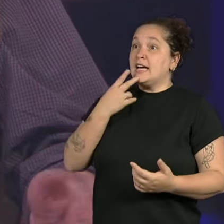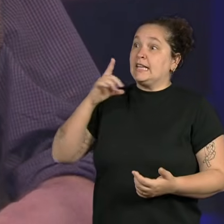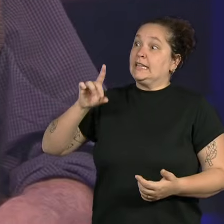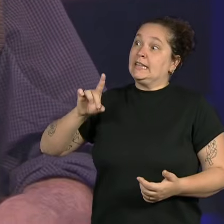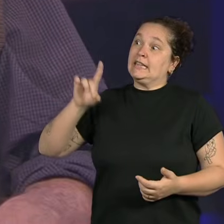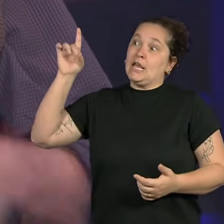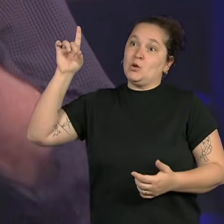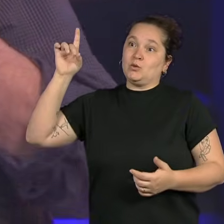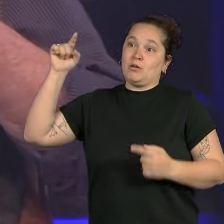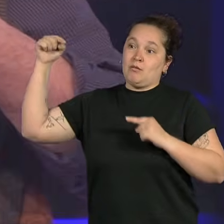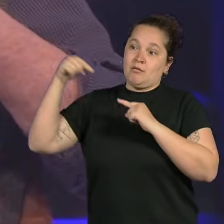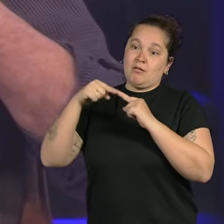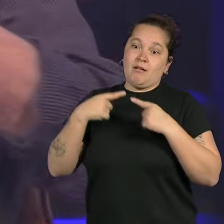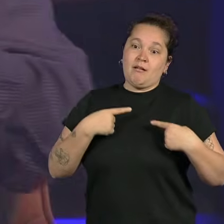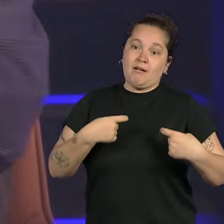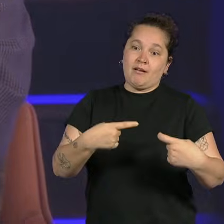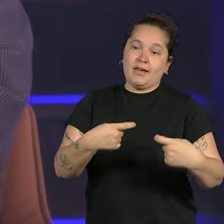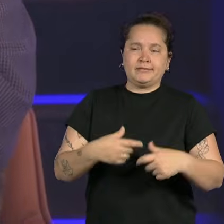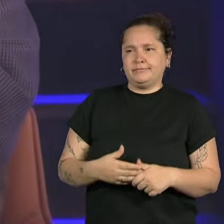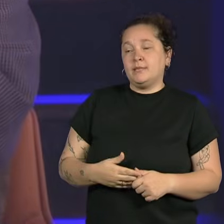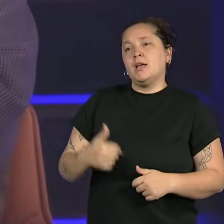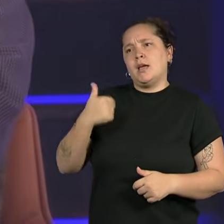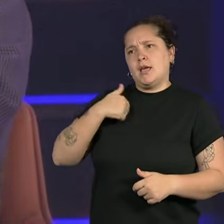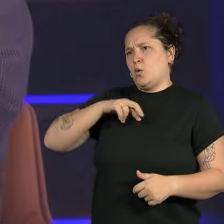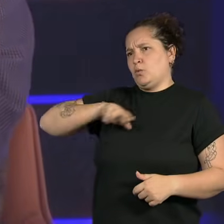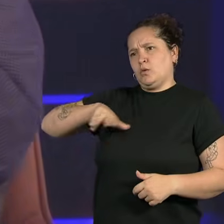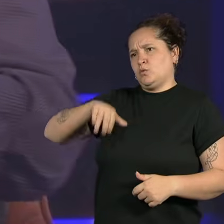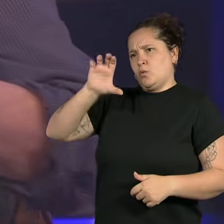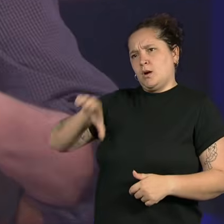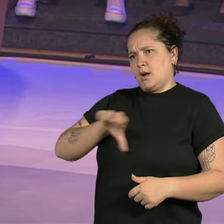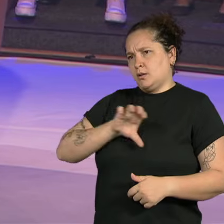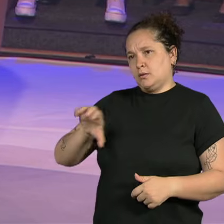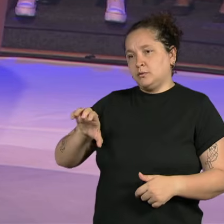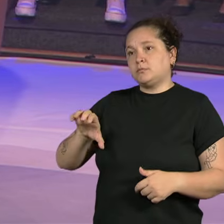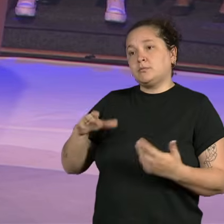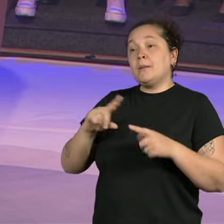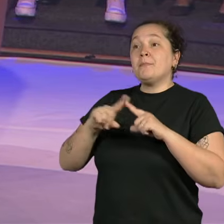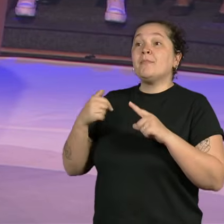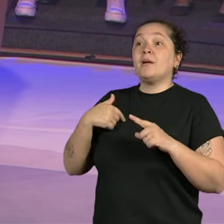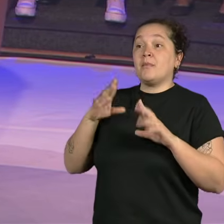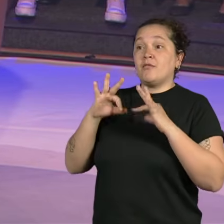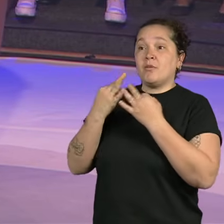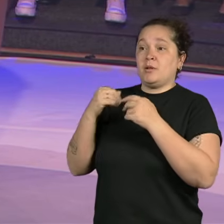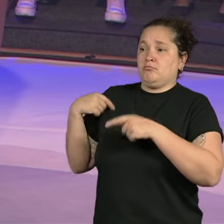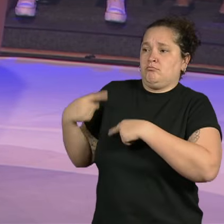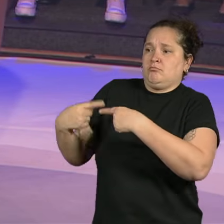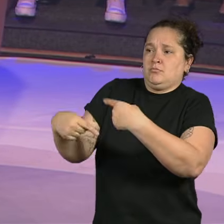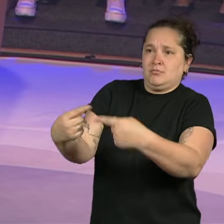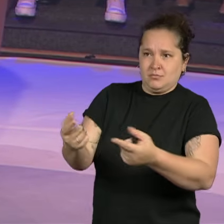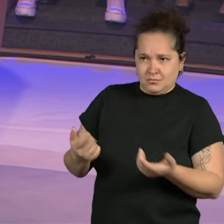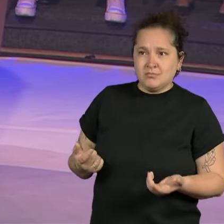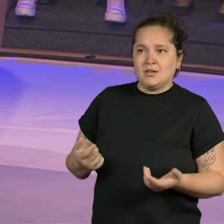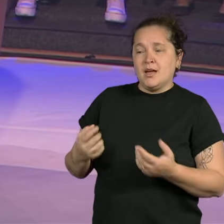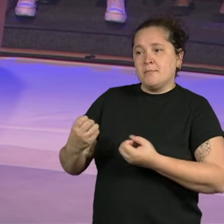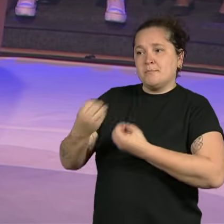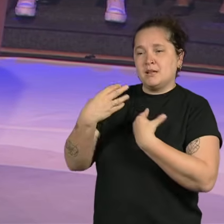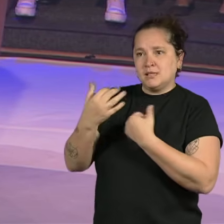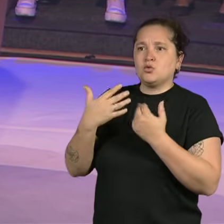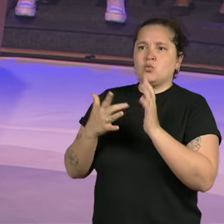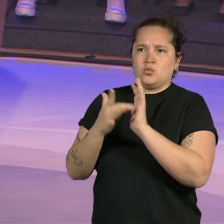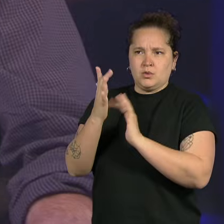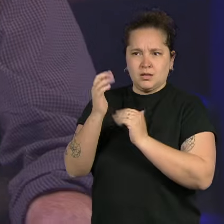mesmo tempo. Apesar de eu não ser católico, a gente percebe, a minha formação é cristã, né? E católica,